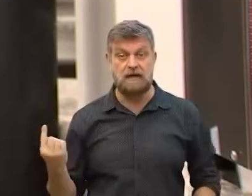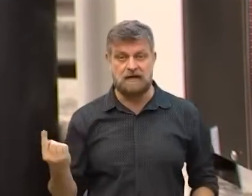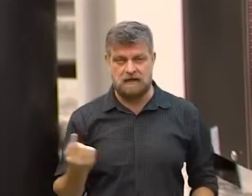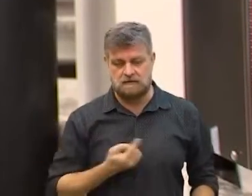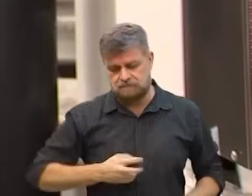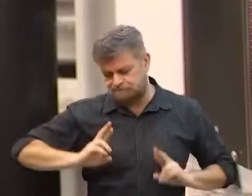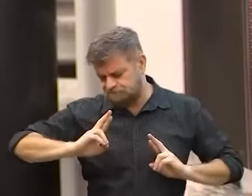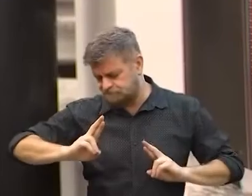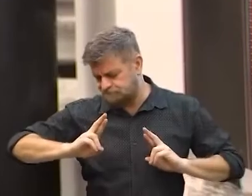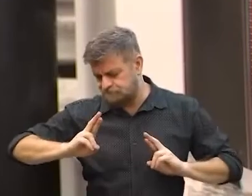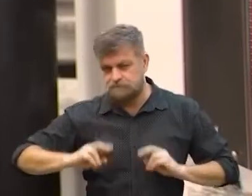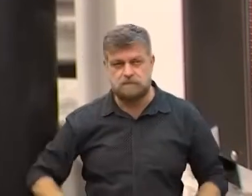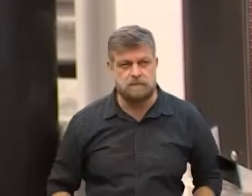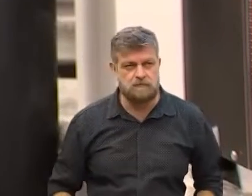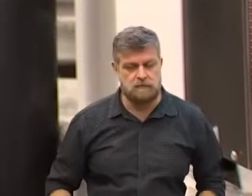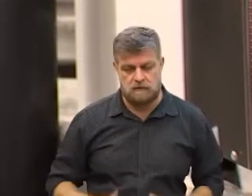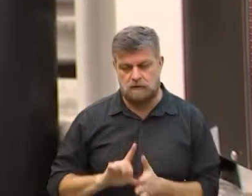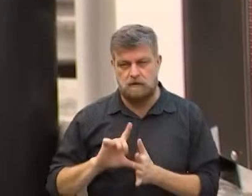esperamos, após um